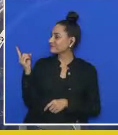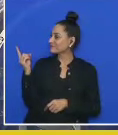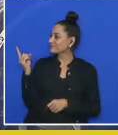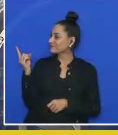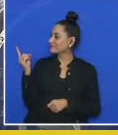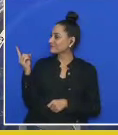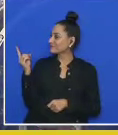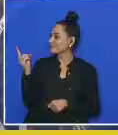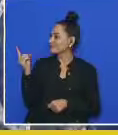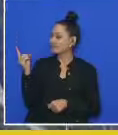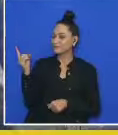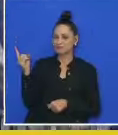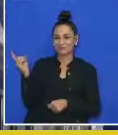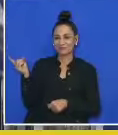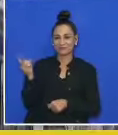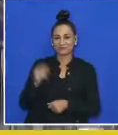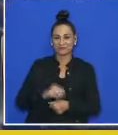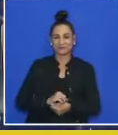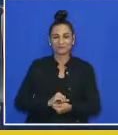valendo!